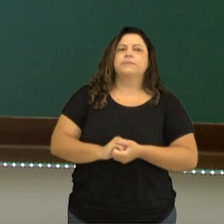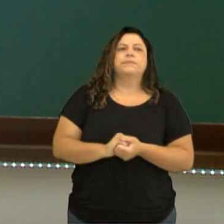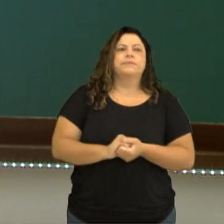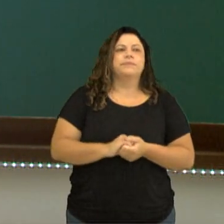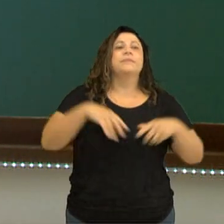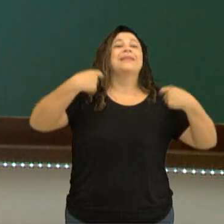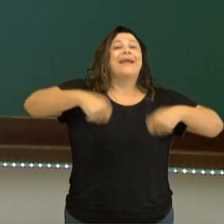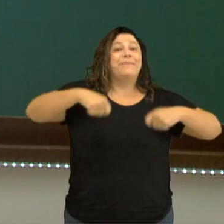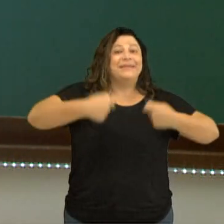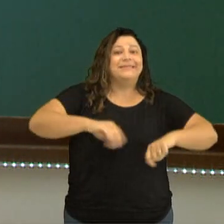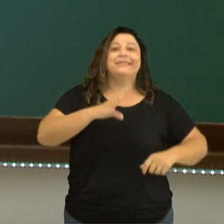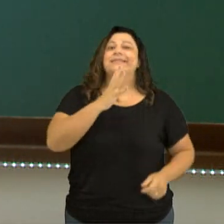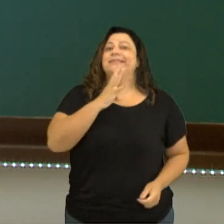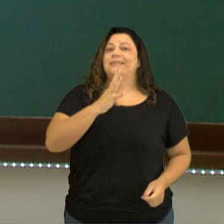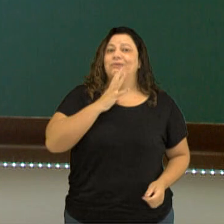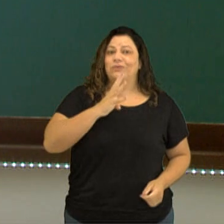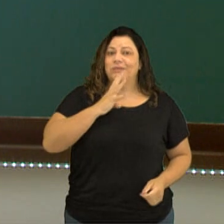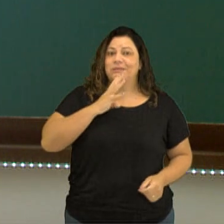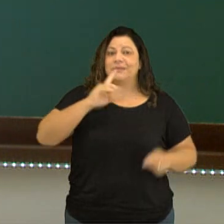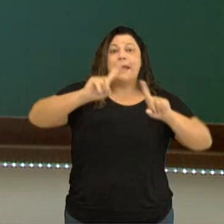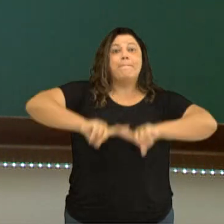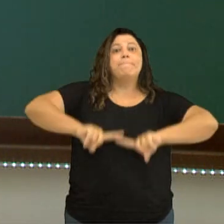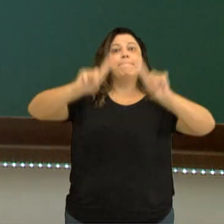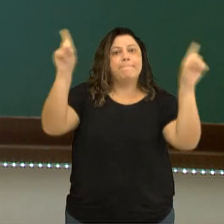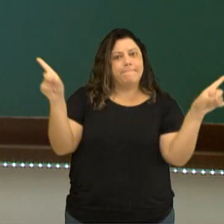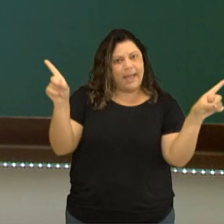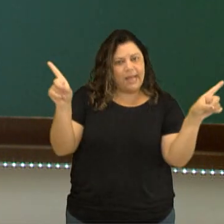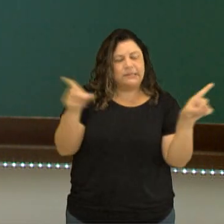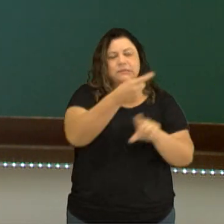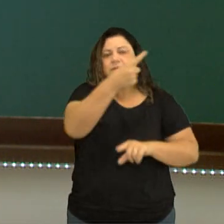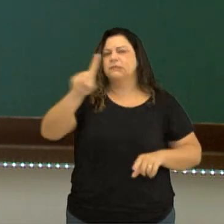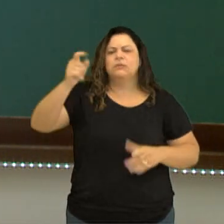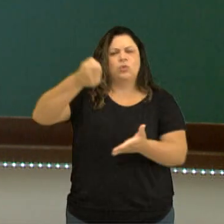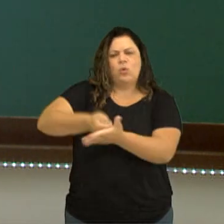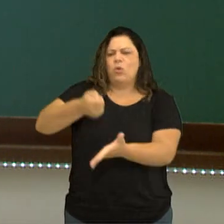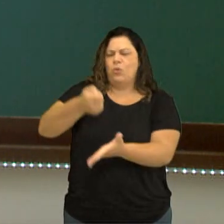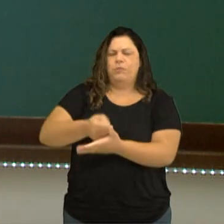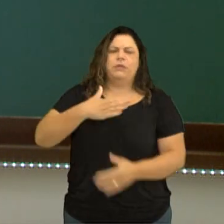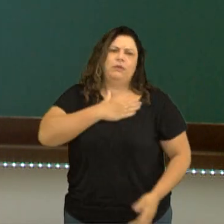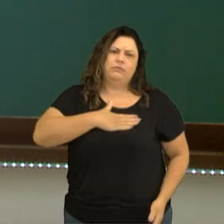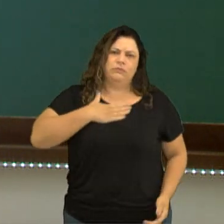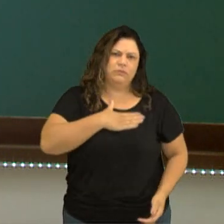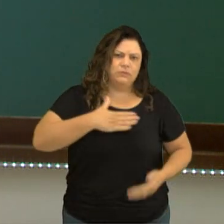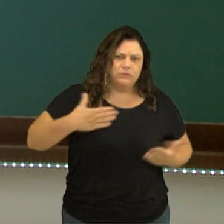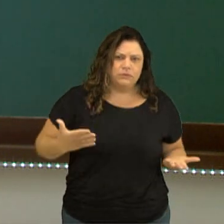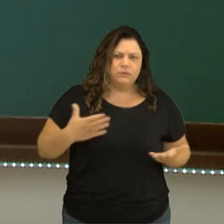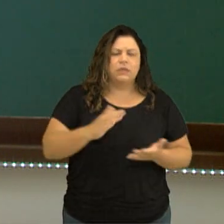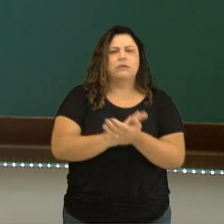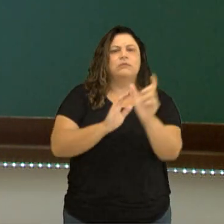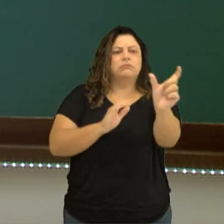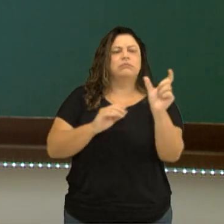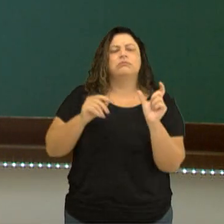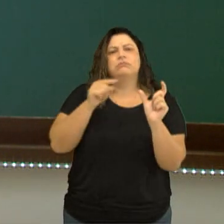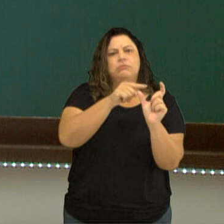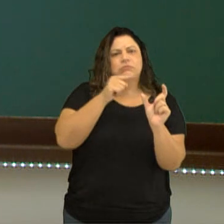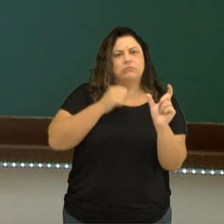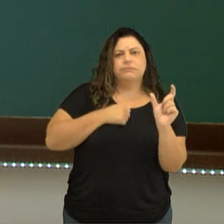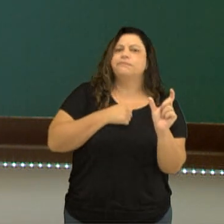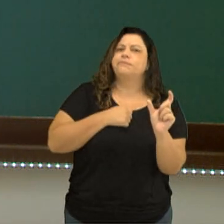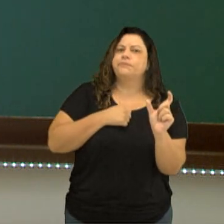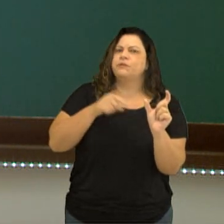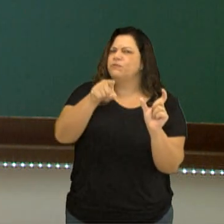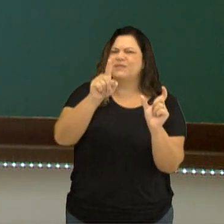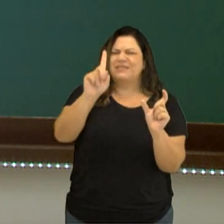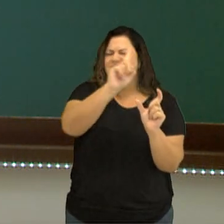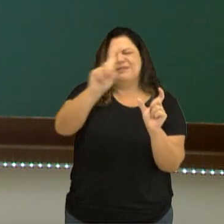precisa conhecer, mas não é obrigado a gostar. Então, você não é